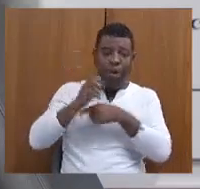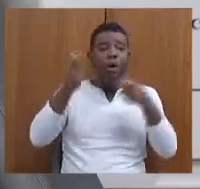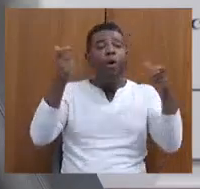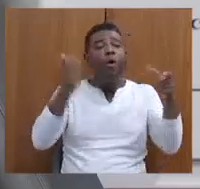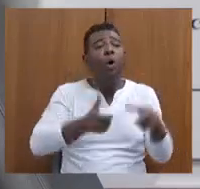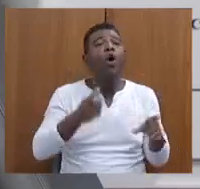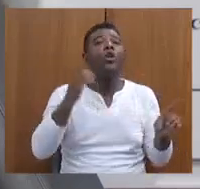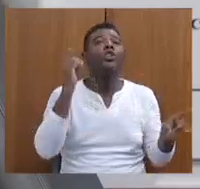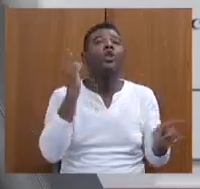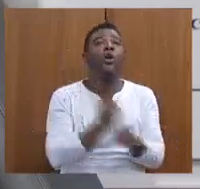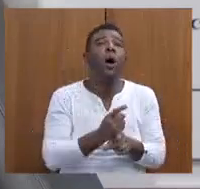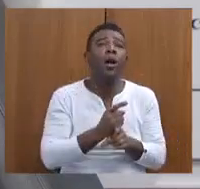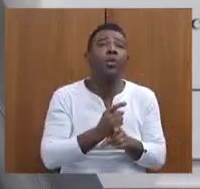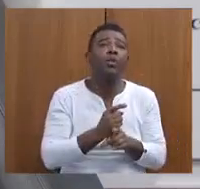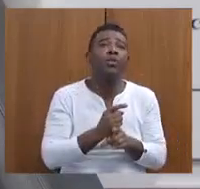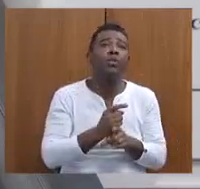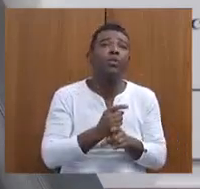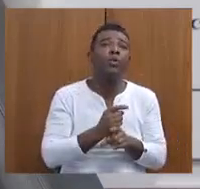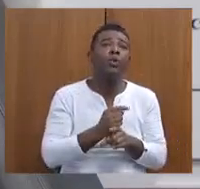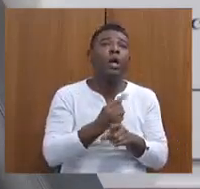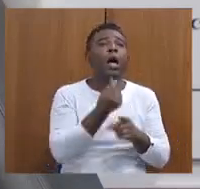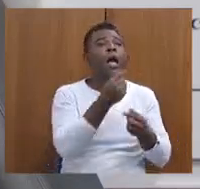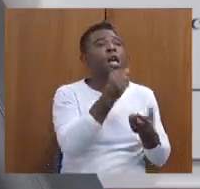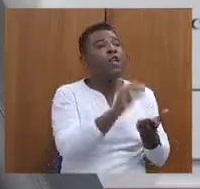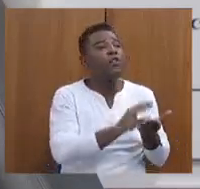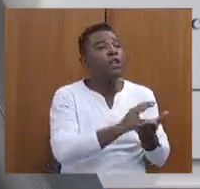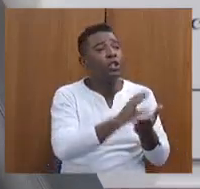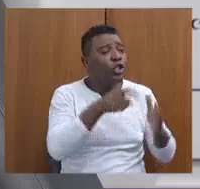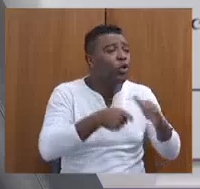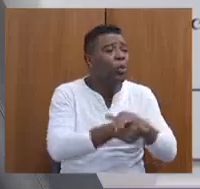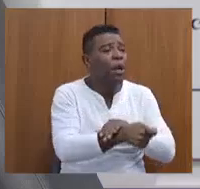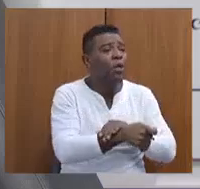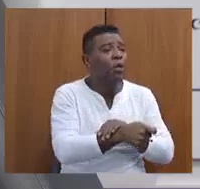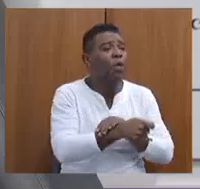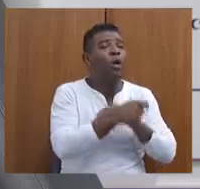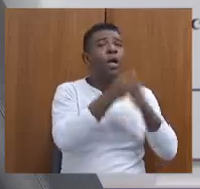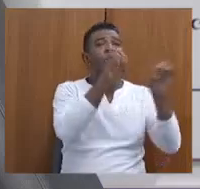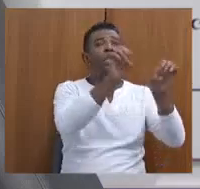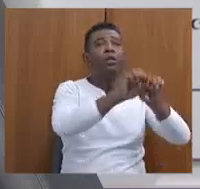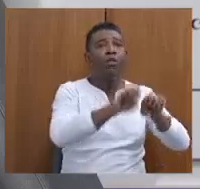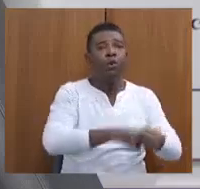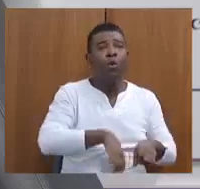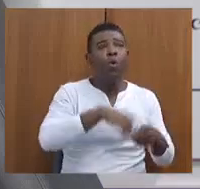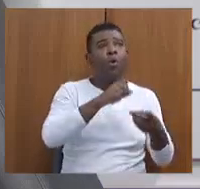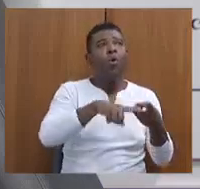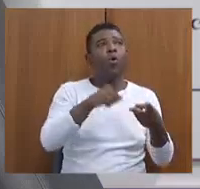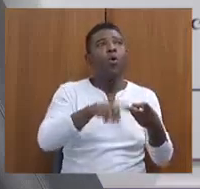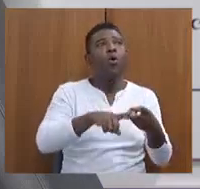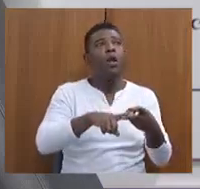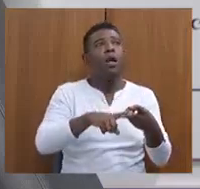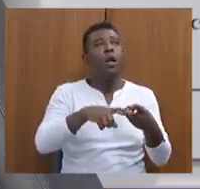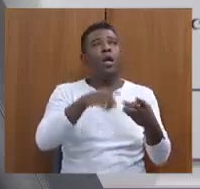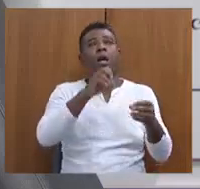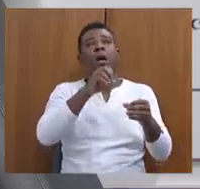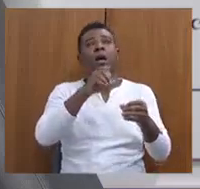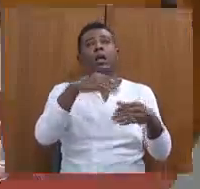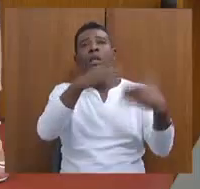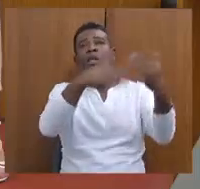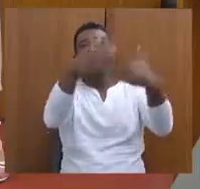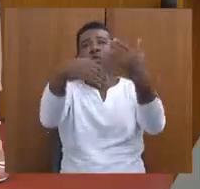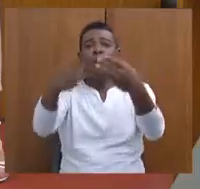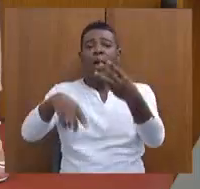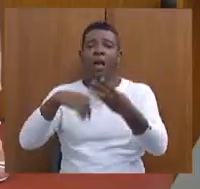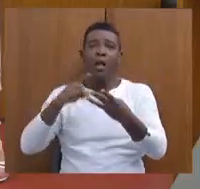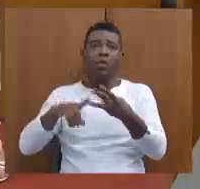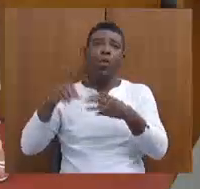sobre os investimentos na infraestrutura saúde e educação Então acho que é necessário que essas informações sejam disponibilizadas porque